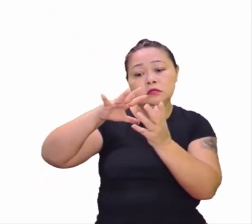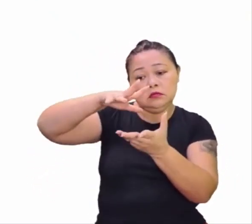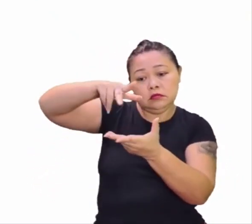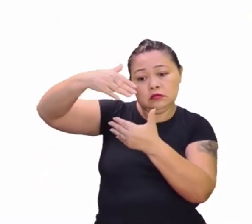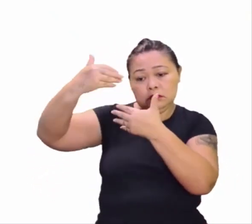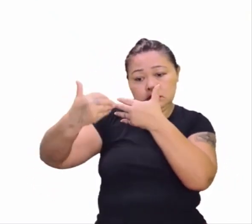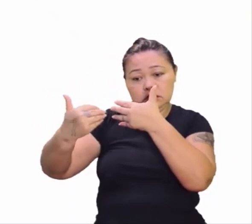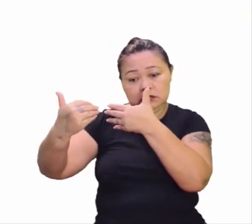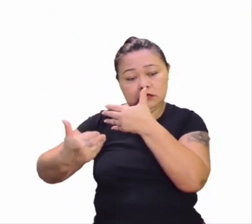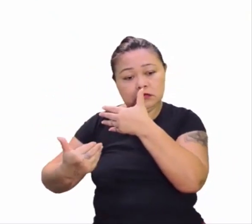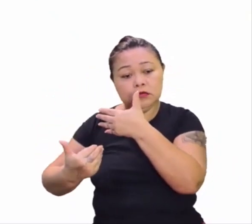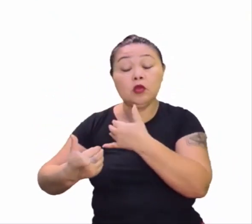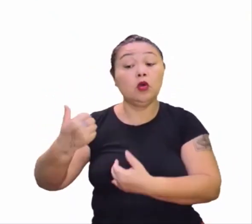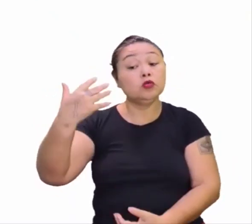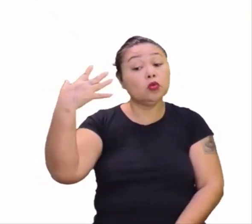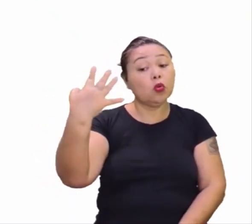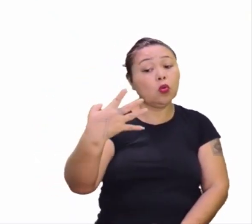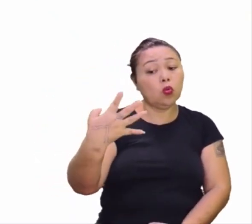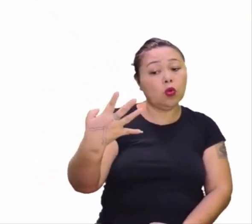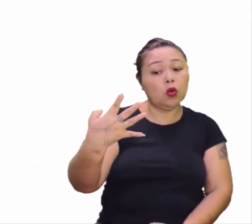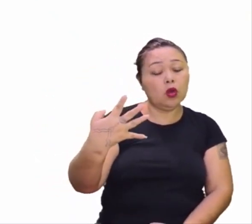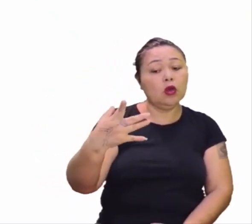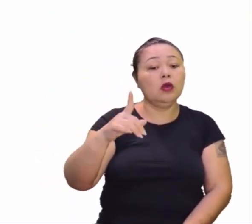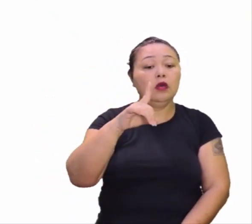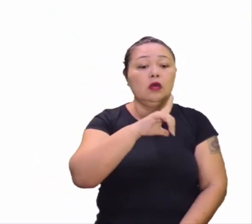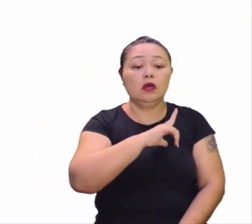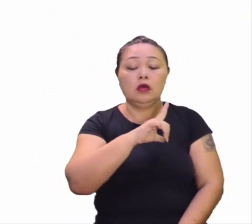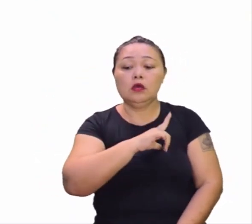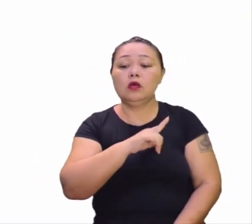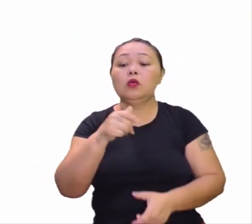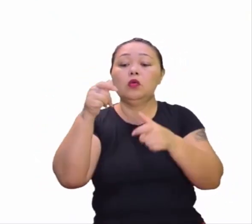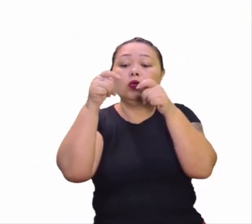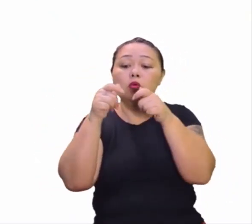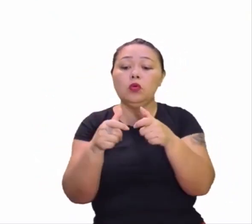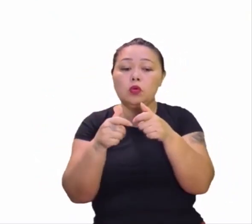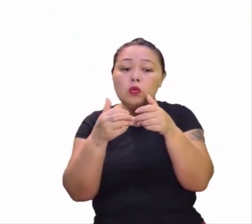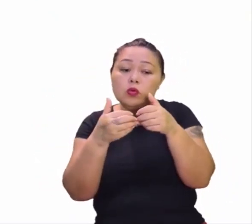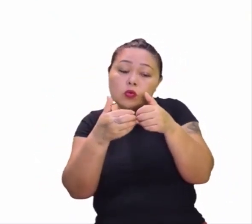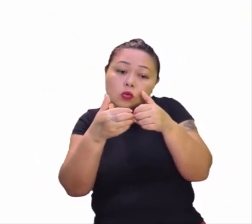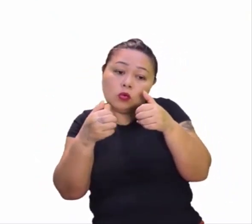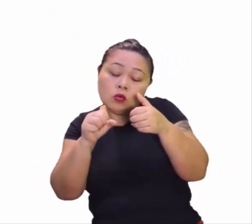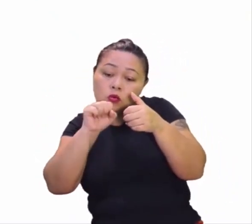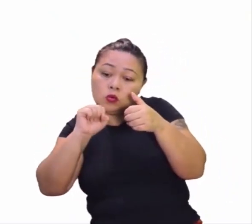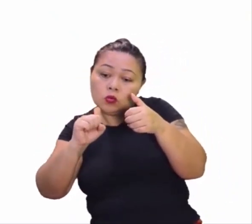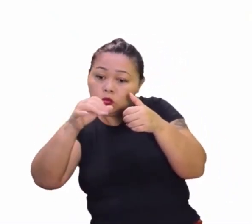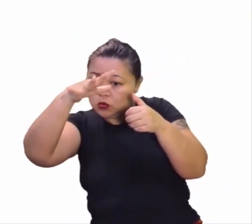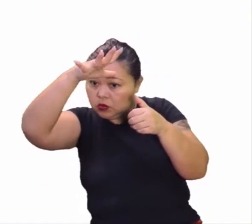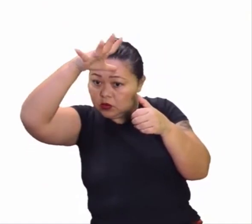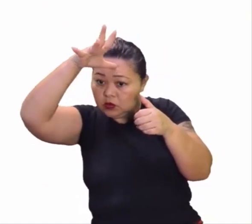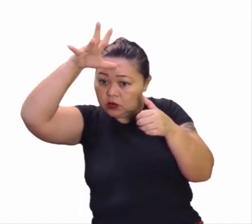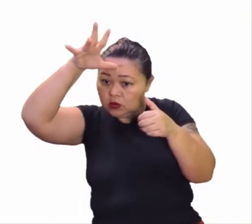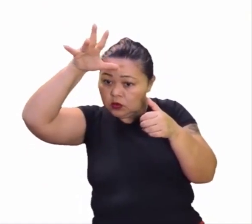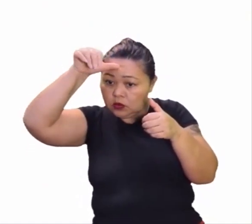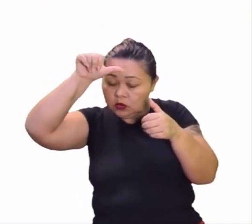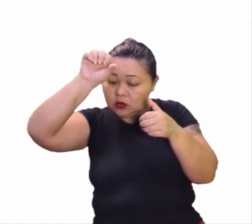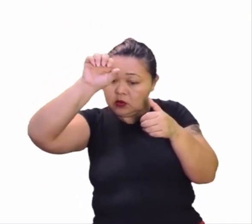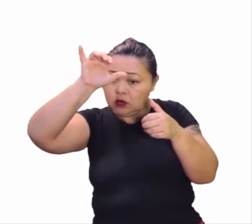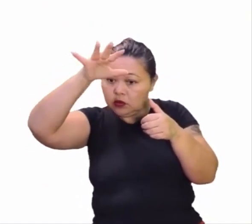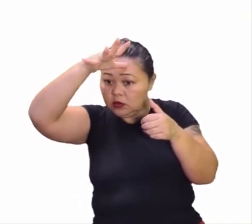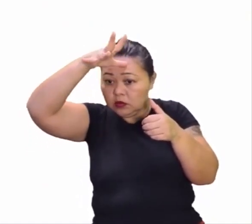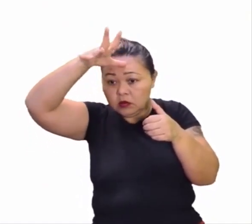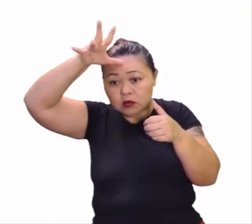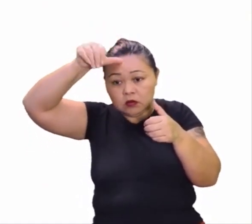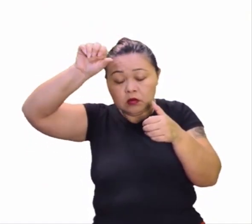nosso quarto fuso horário é onde está localizado parte do sul do Amazonas e o